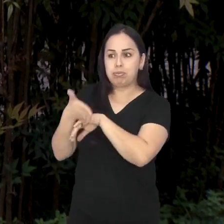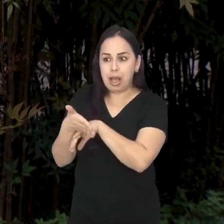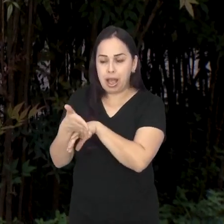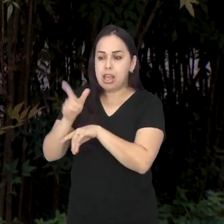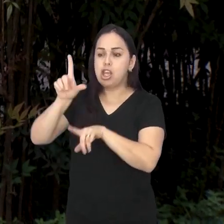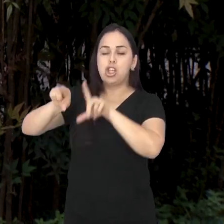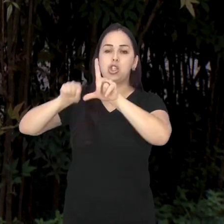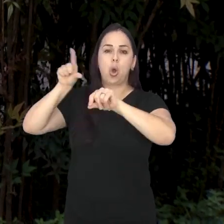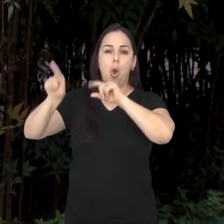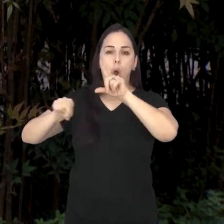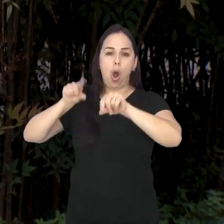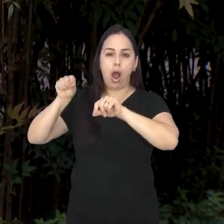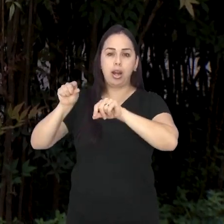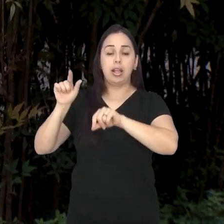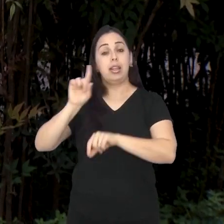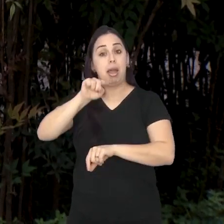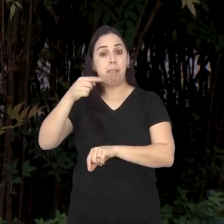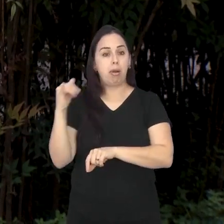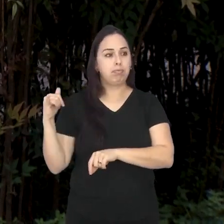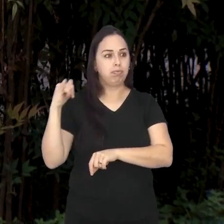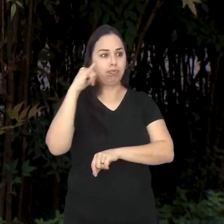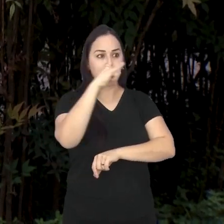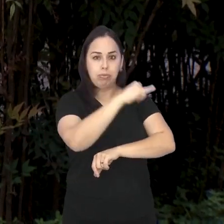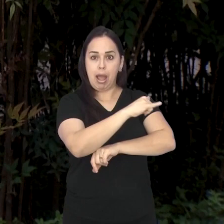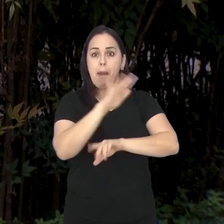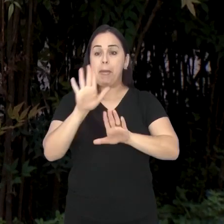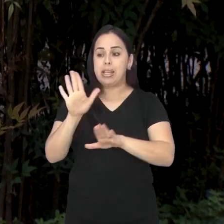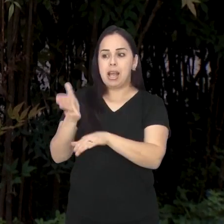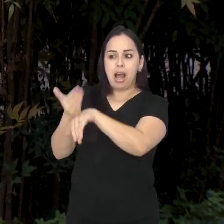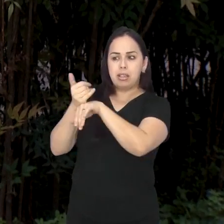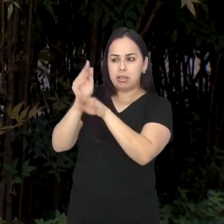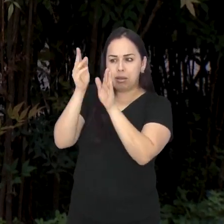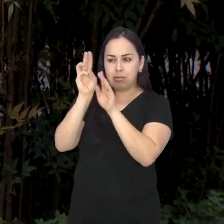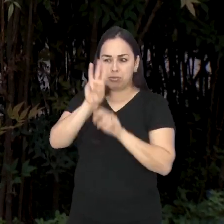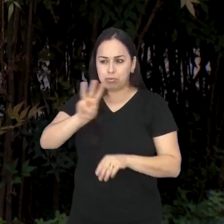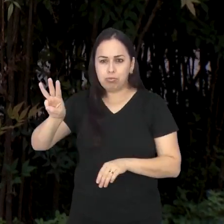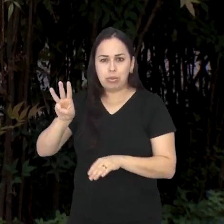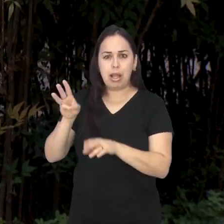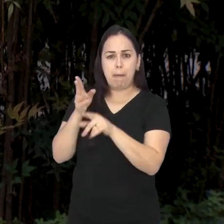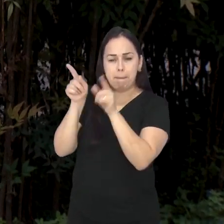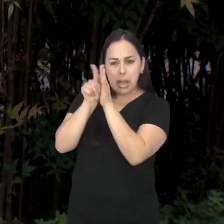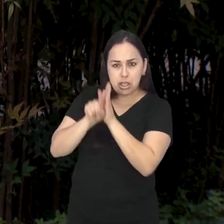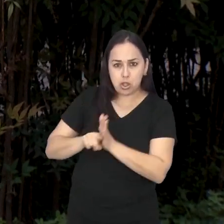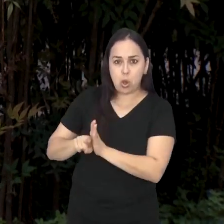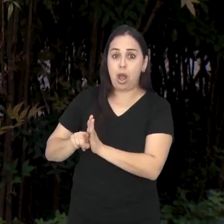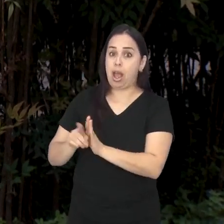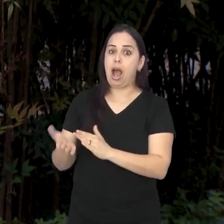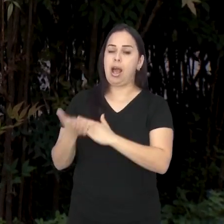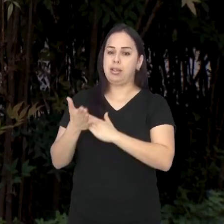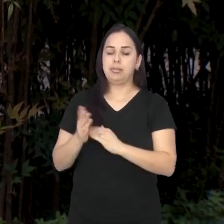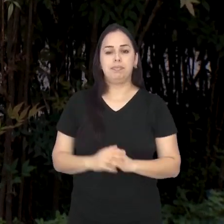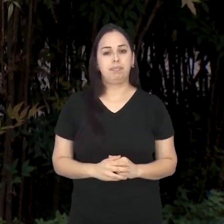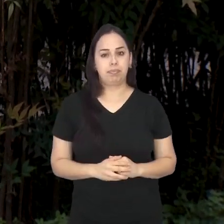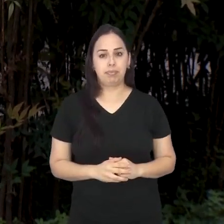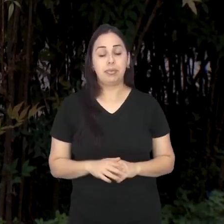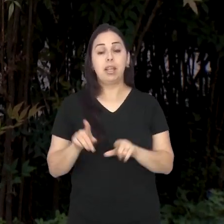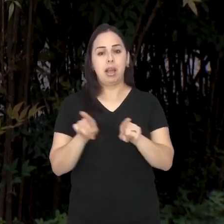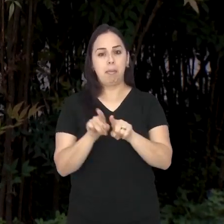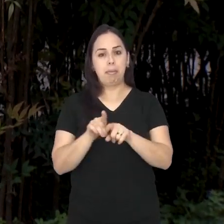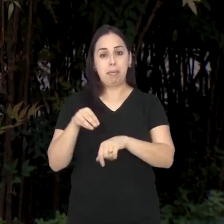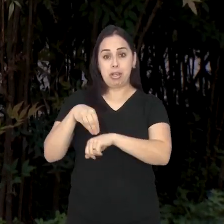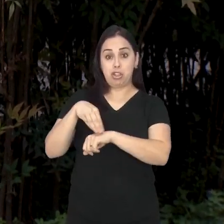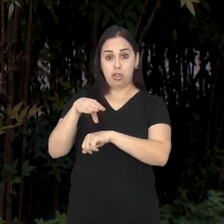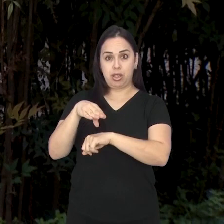preocupação mesmo de depois escolher ir direto na companhia aérea que foi filtrado por aquele site, então isso já ajuda também o passageiro. Uma